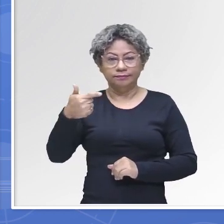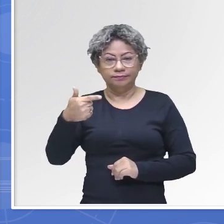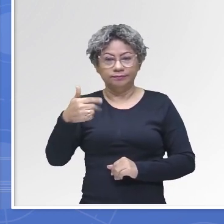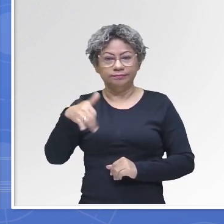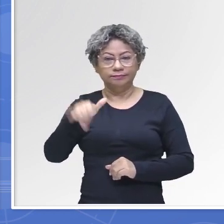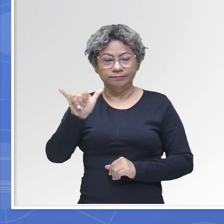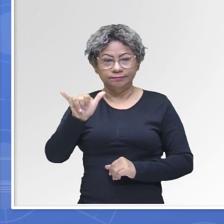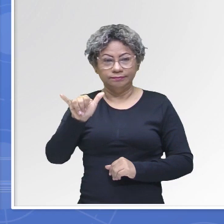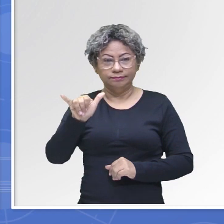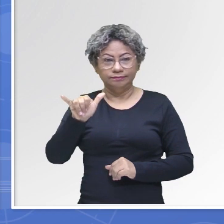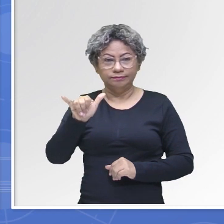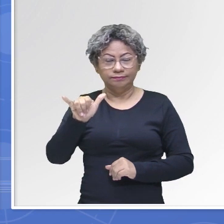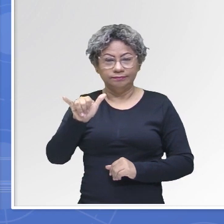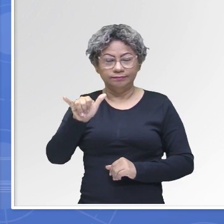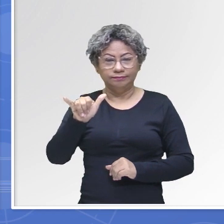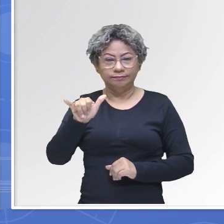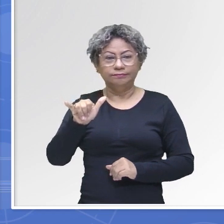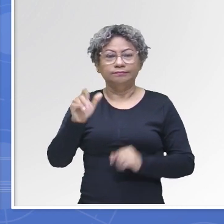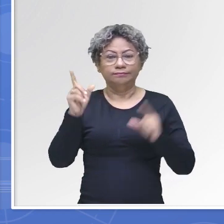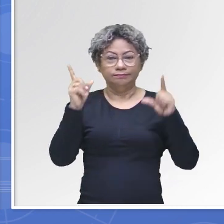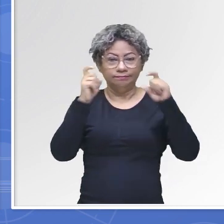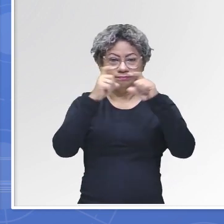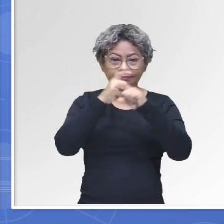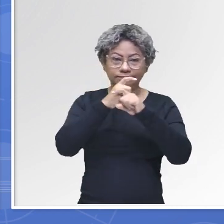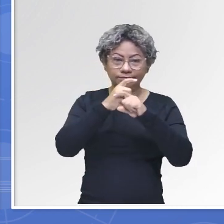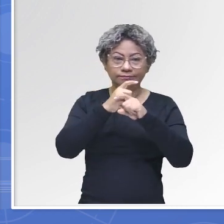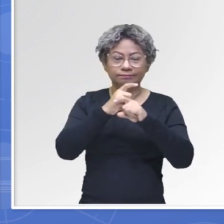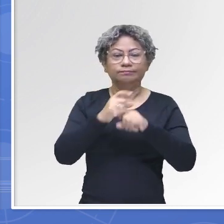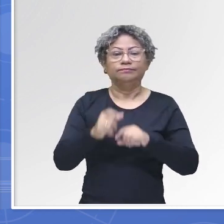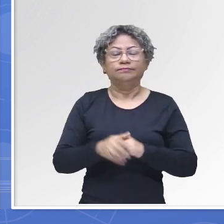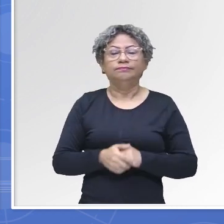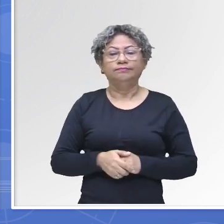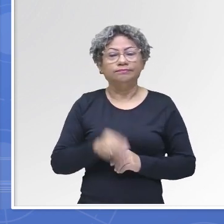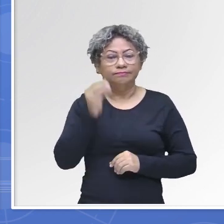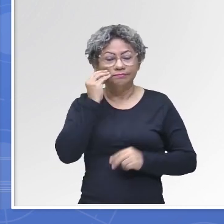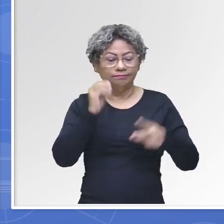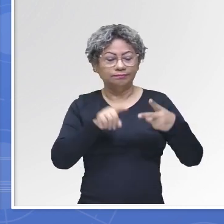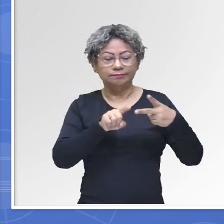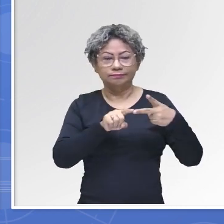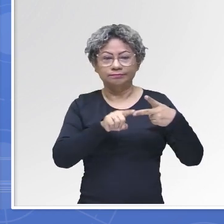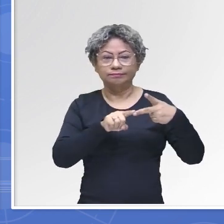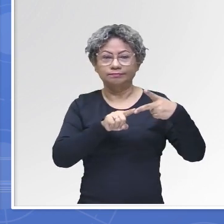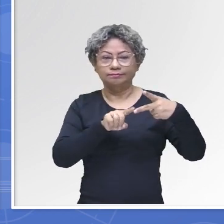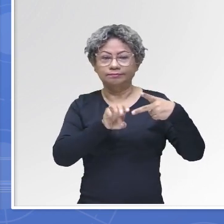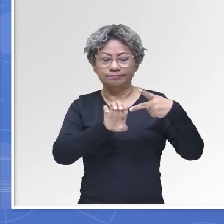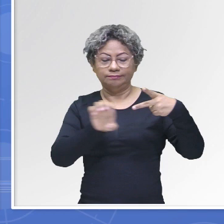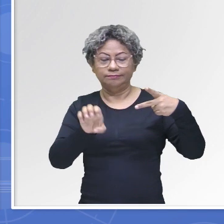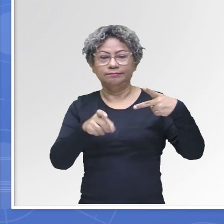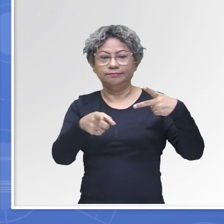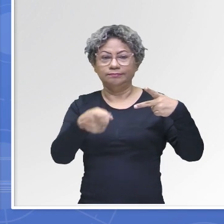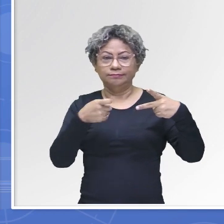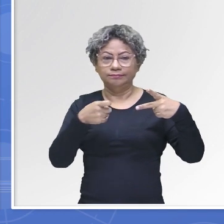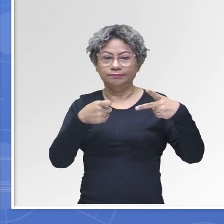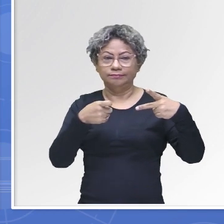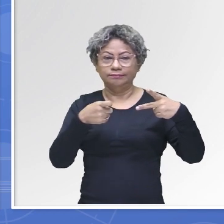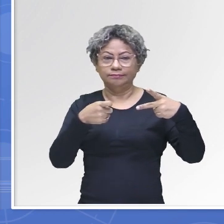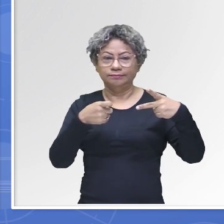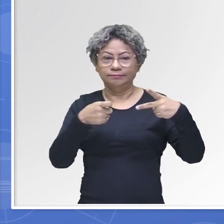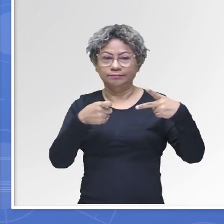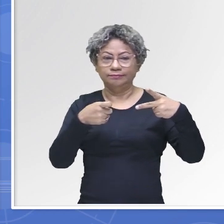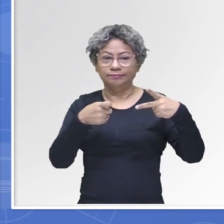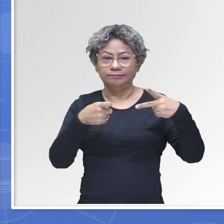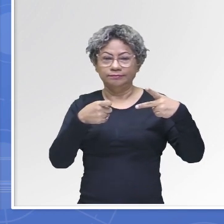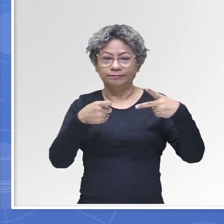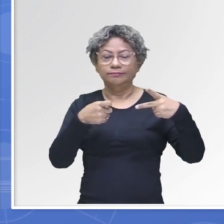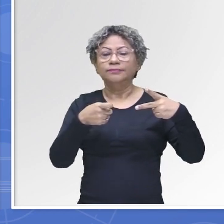seria uma equação mais complicada de pegarmos para isolar. Então, vamos pegar essa de baixo, x, e vamos isolar o